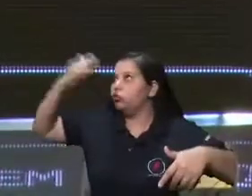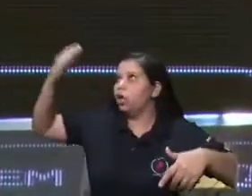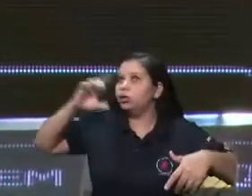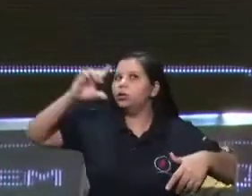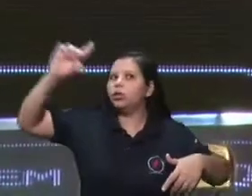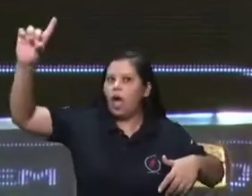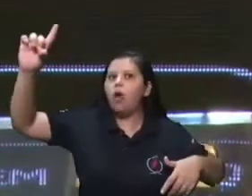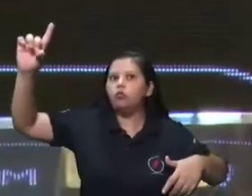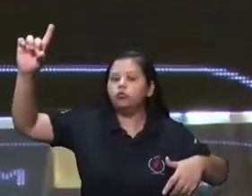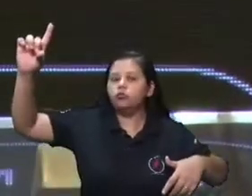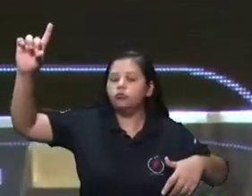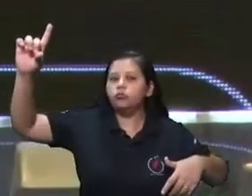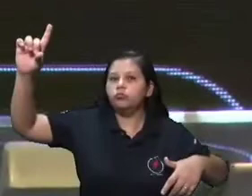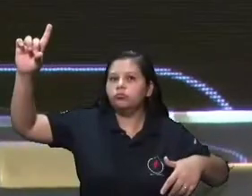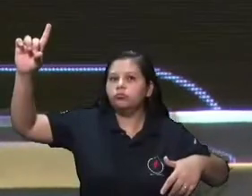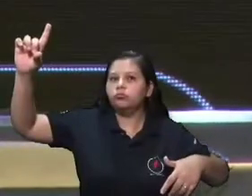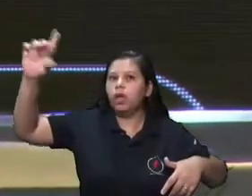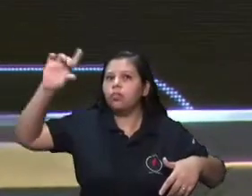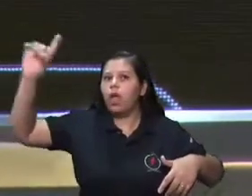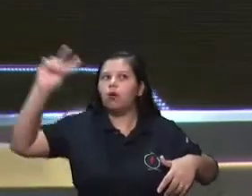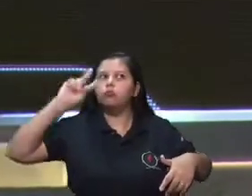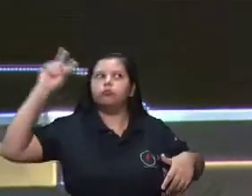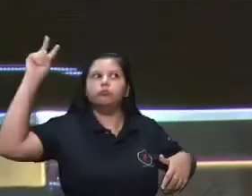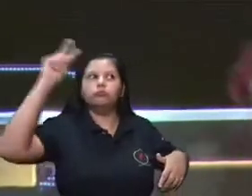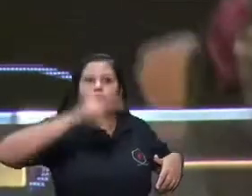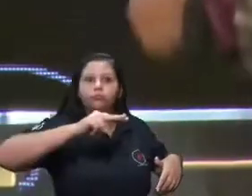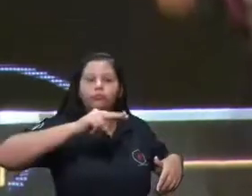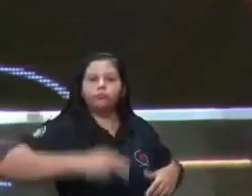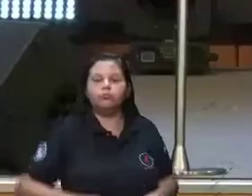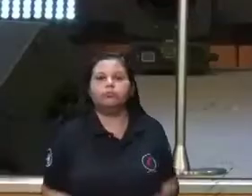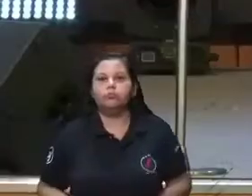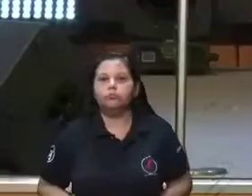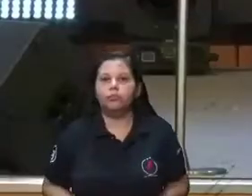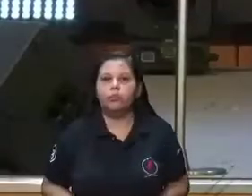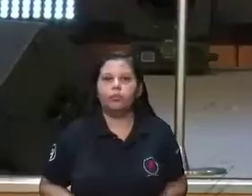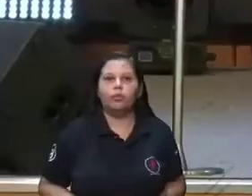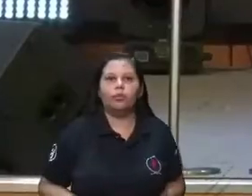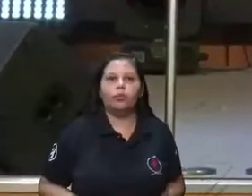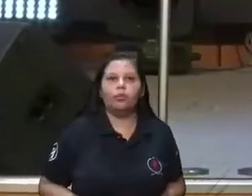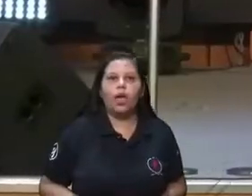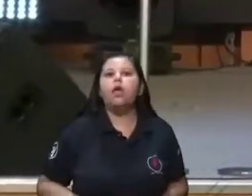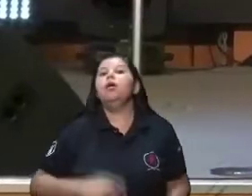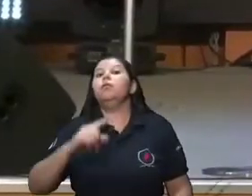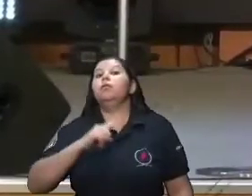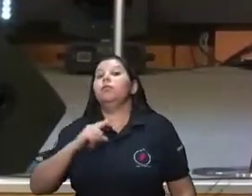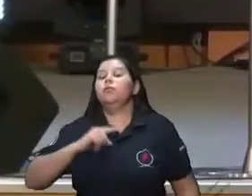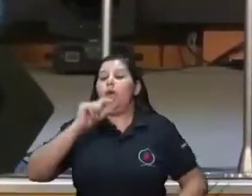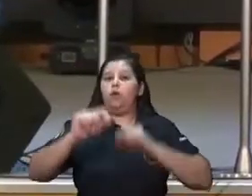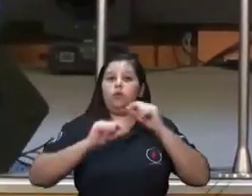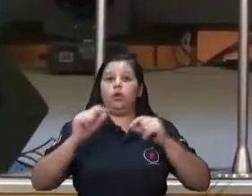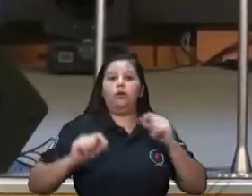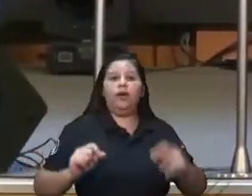o sacerdote levítico se esconde no meio da fumaça.